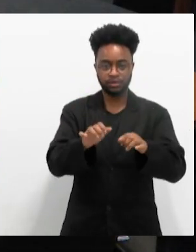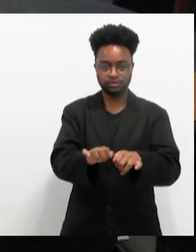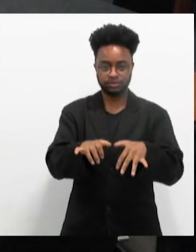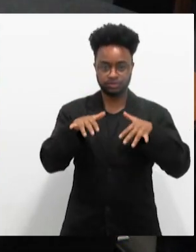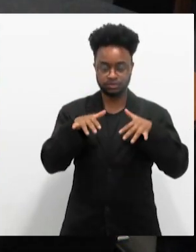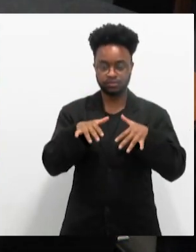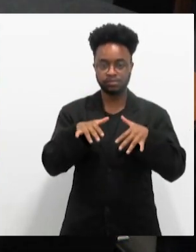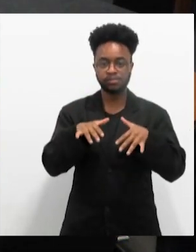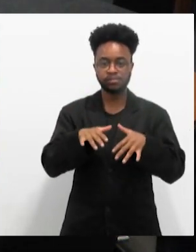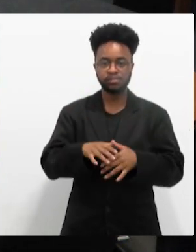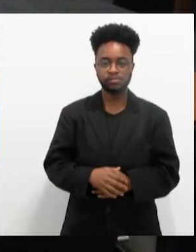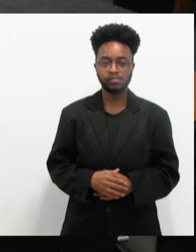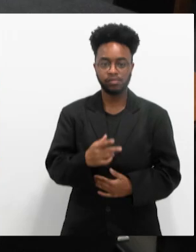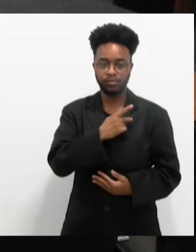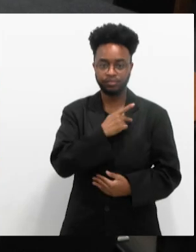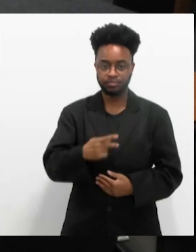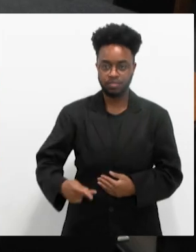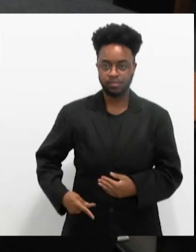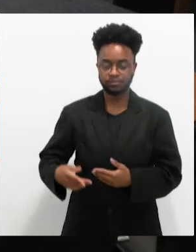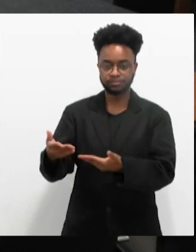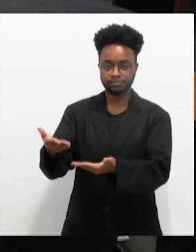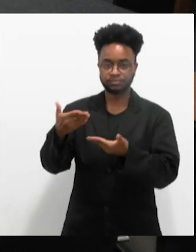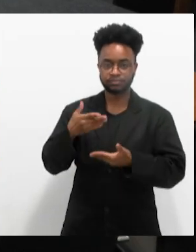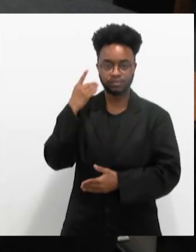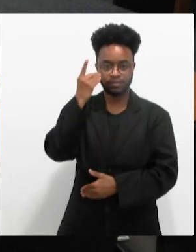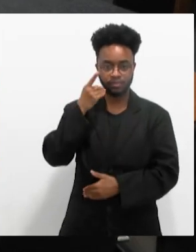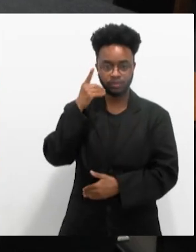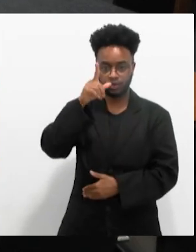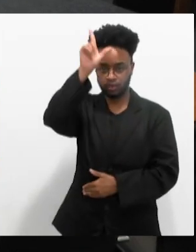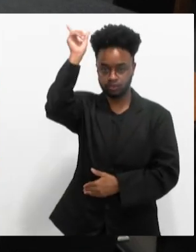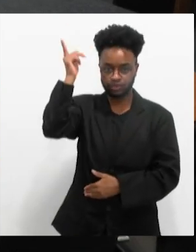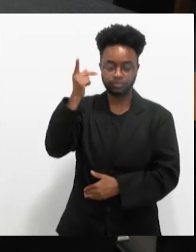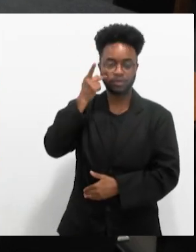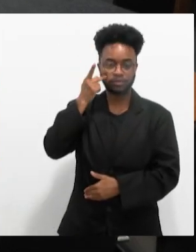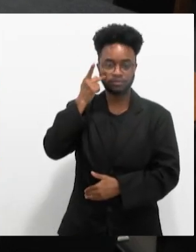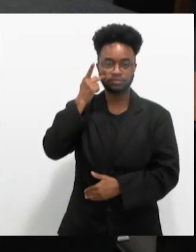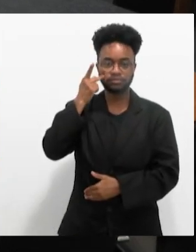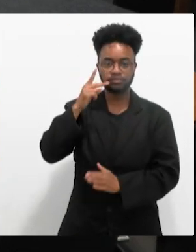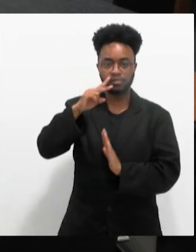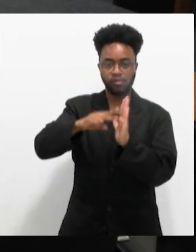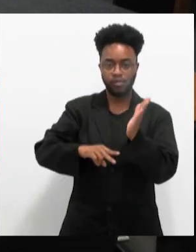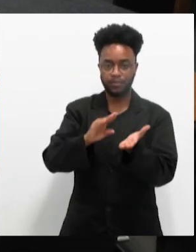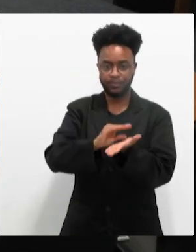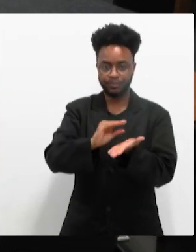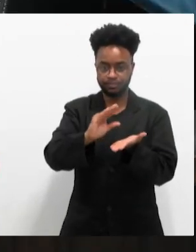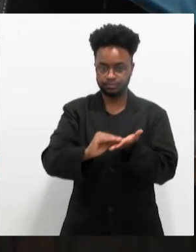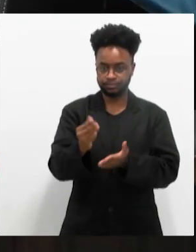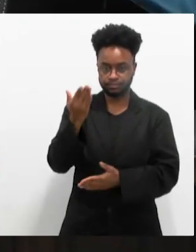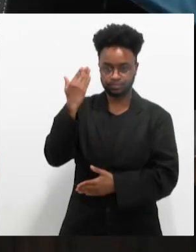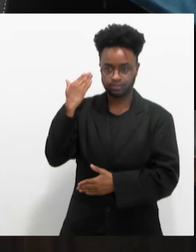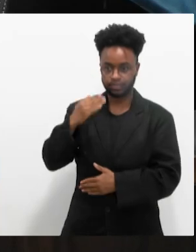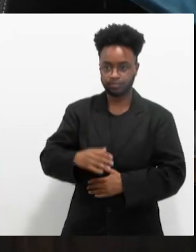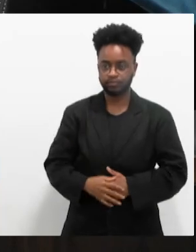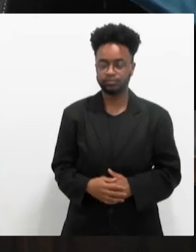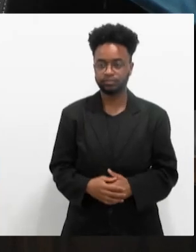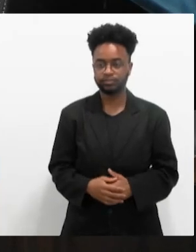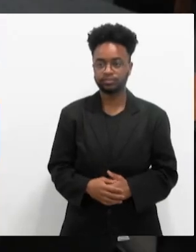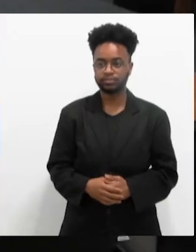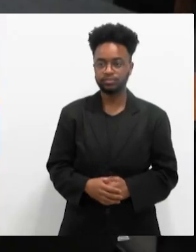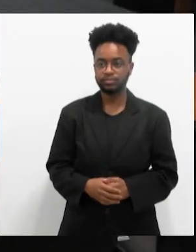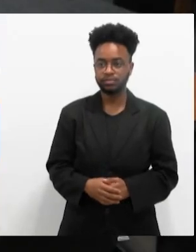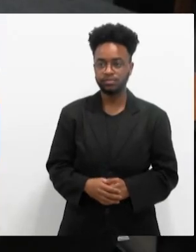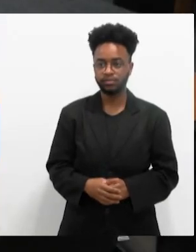sessão e o presidência convida o deputado Luiz Paulo para fazer a leitura da ata da sessão anterior.